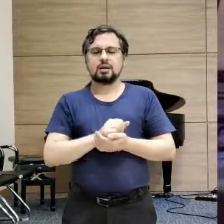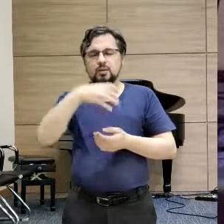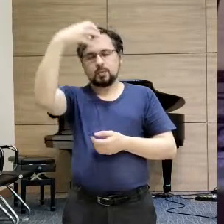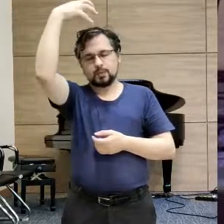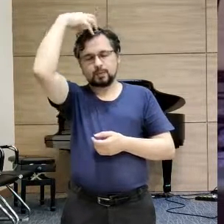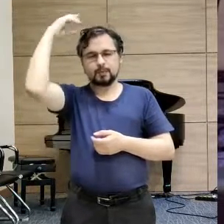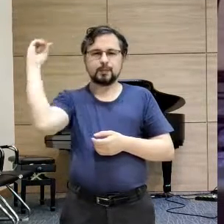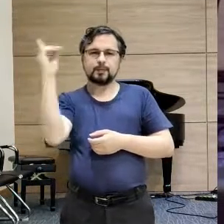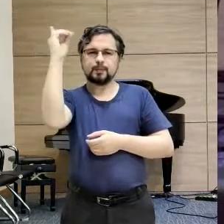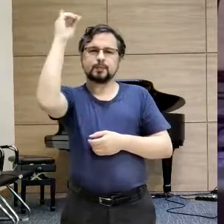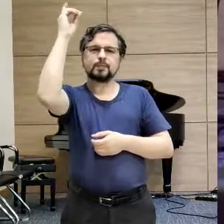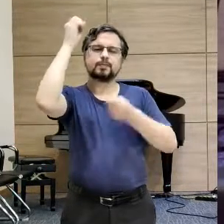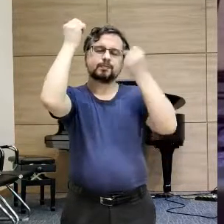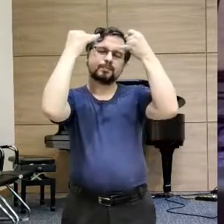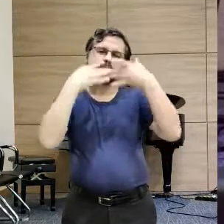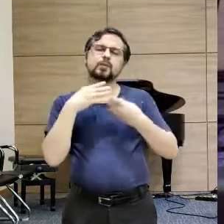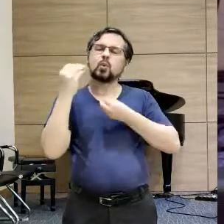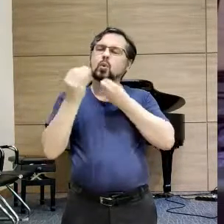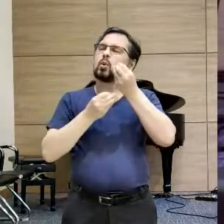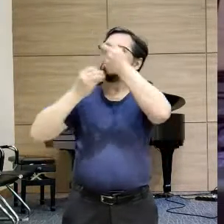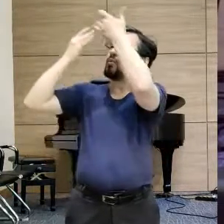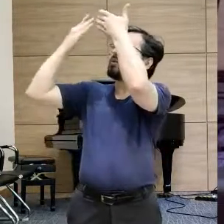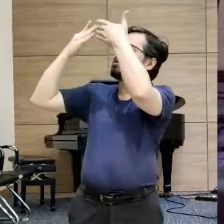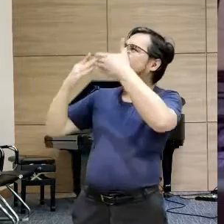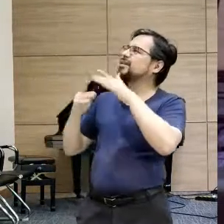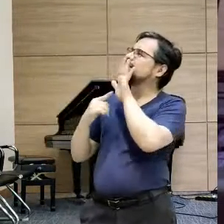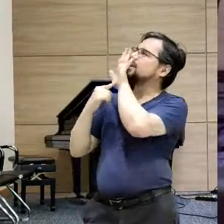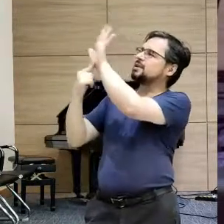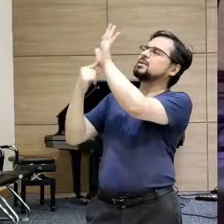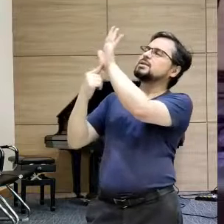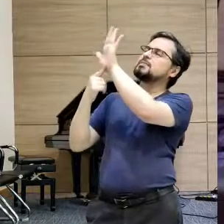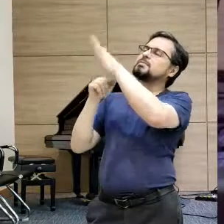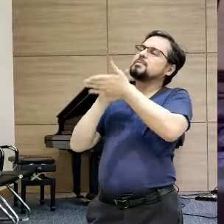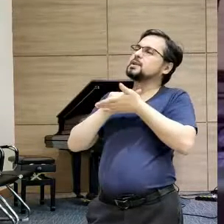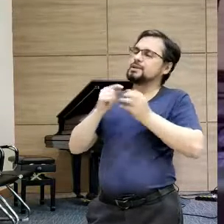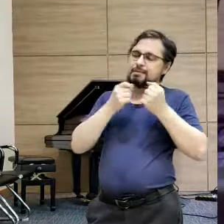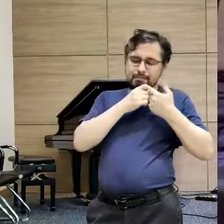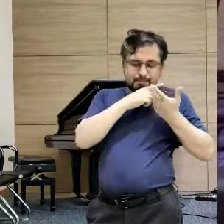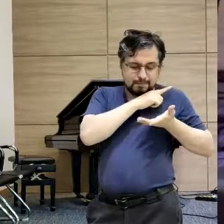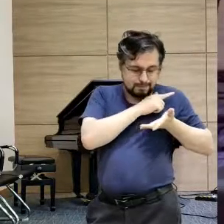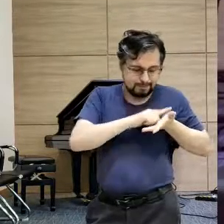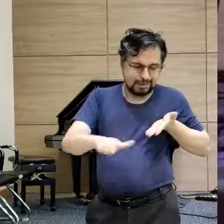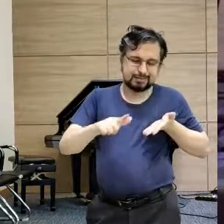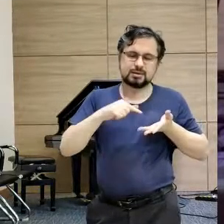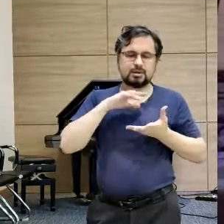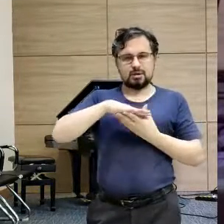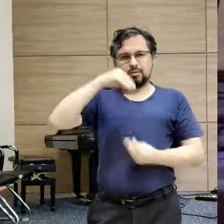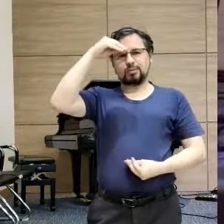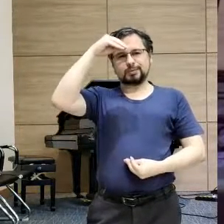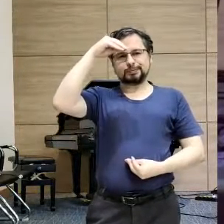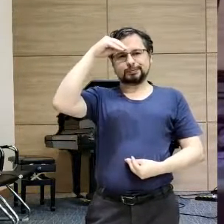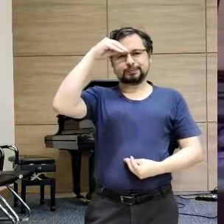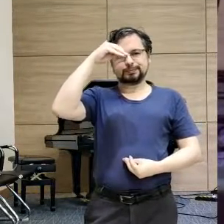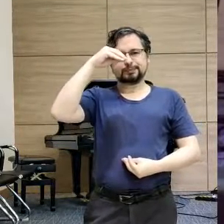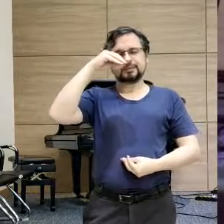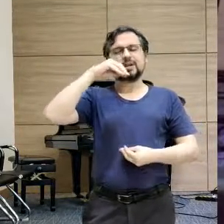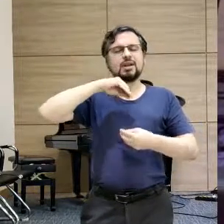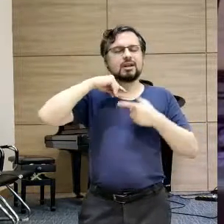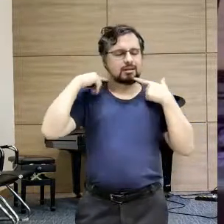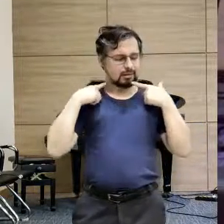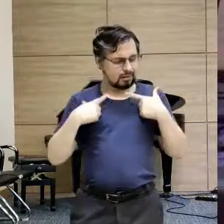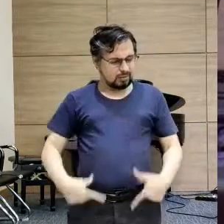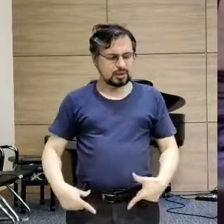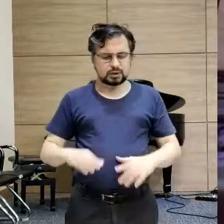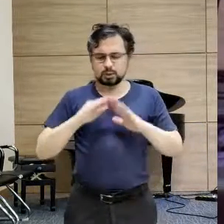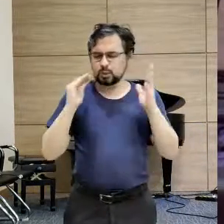como chegar à presença do Senhor e fazer uma asepsia da nossa alma. Fazer uma limpeza da nossa alma, fazer uma